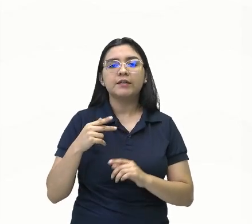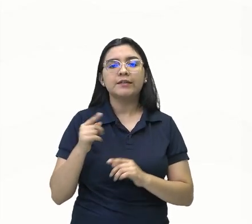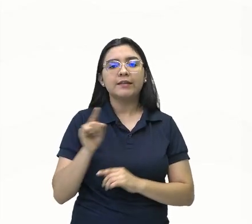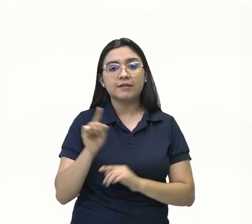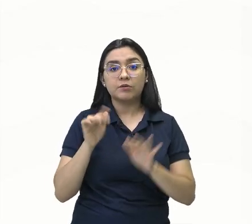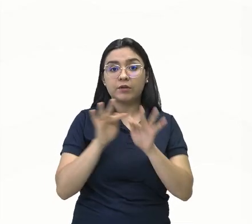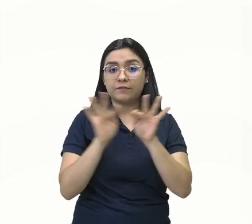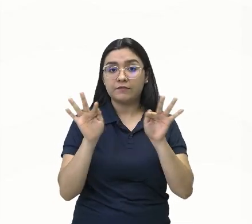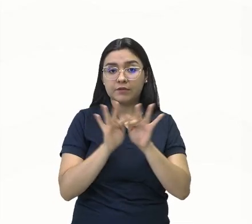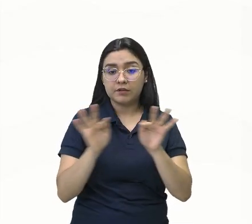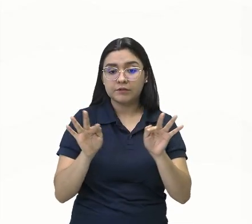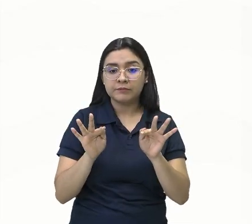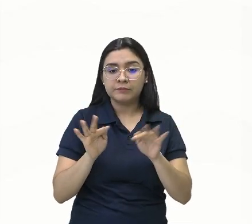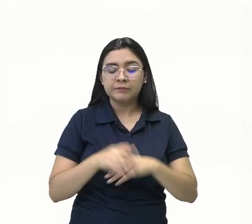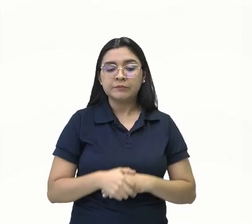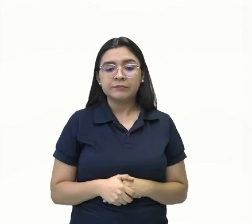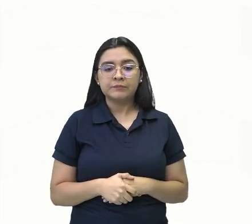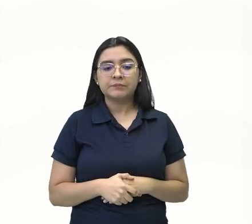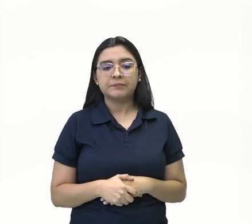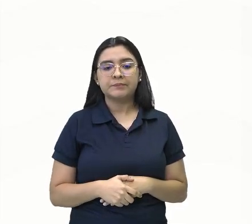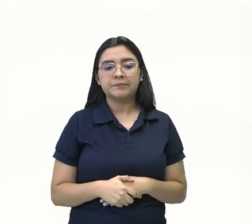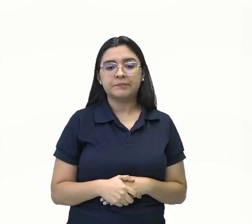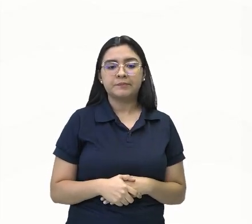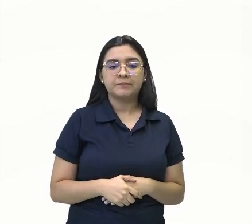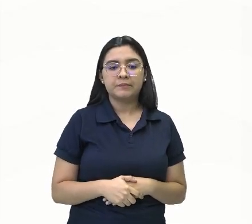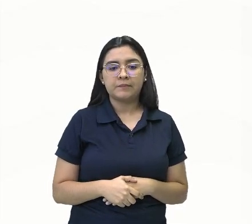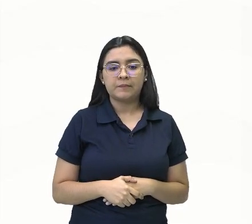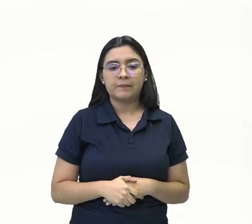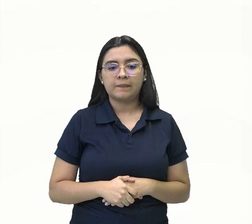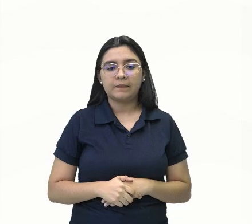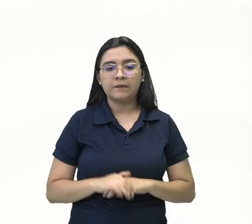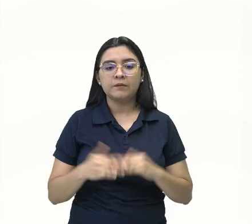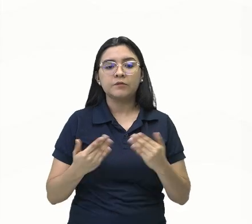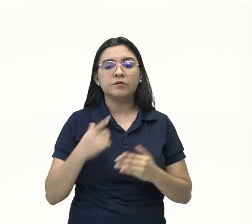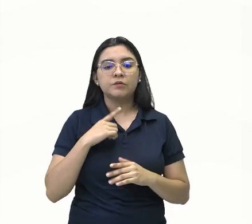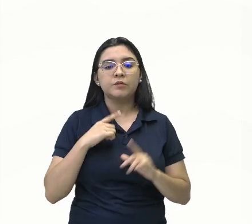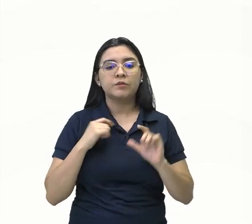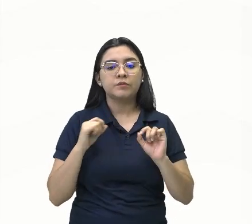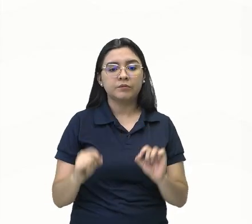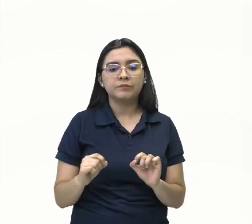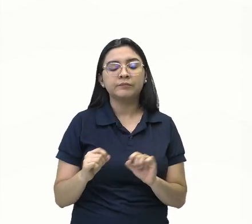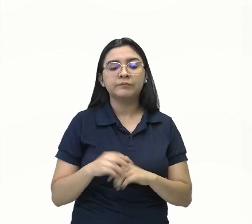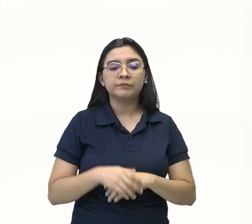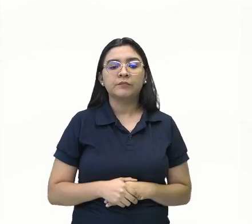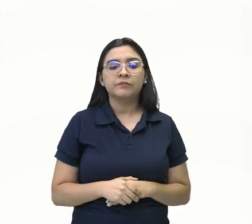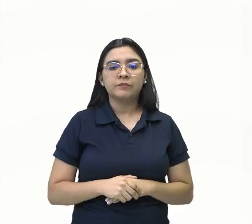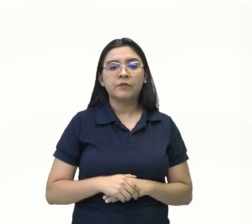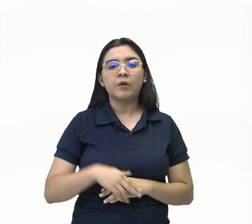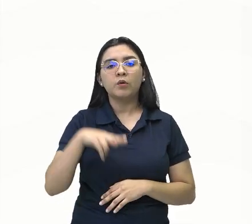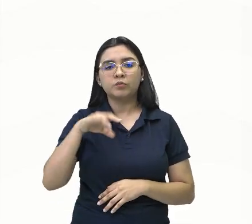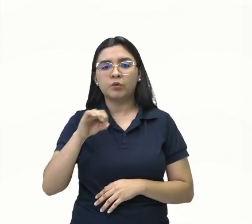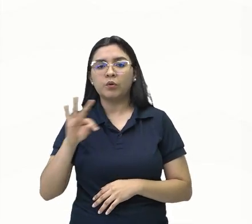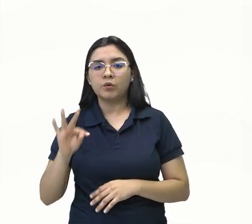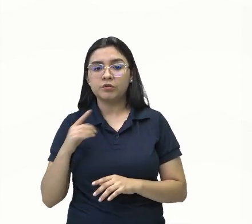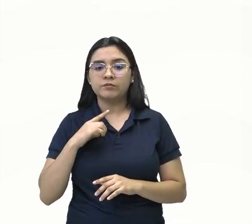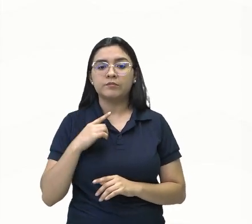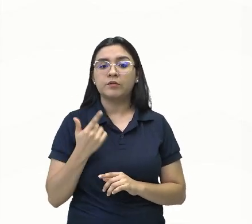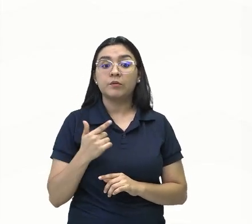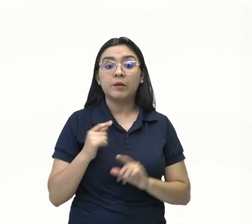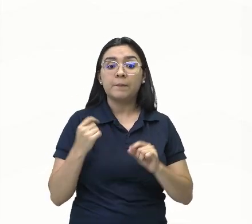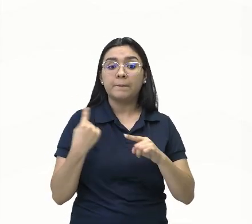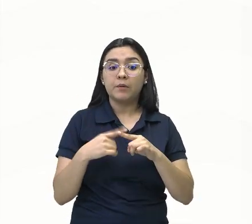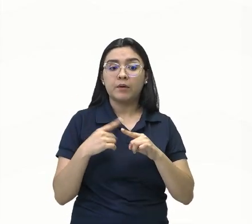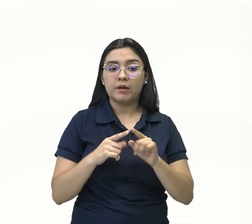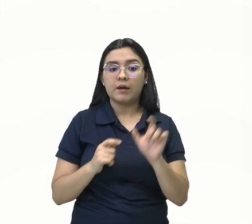frase aqui? Anybody can do it. Onde está o no or not? Ele não existe, gente, porque essa